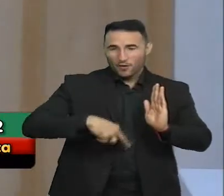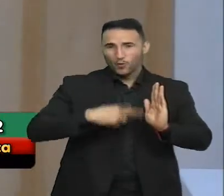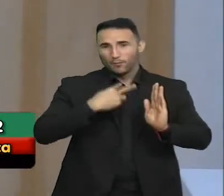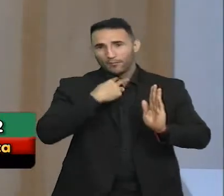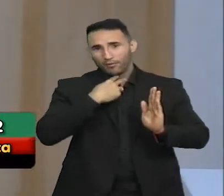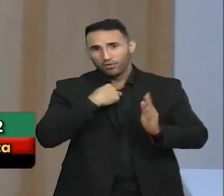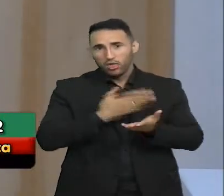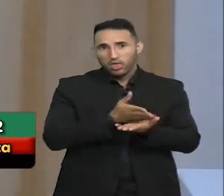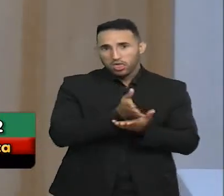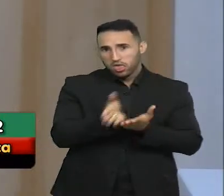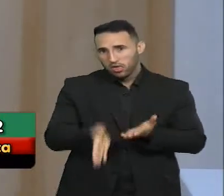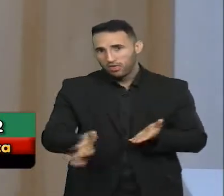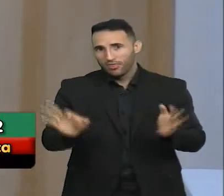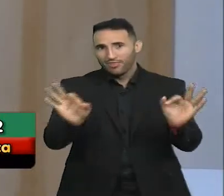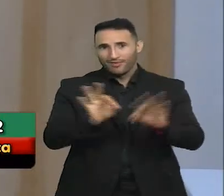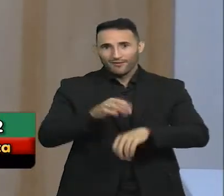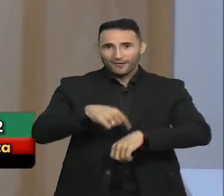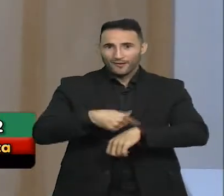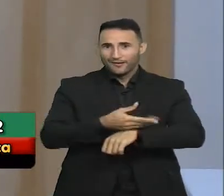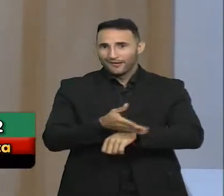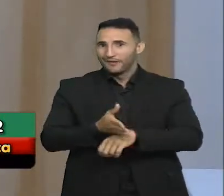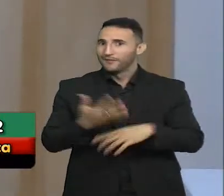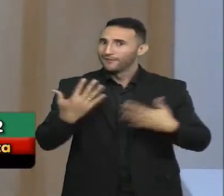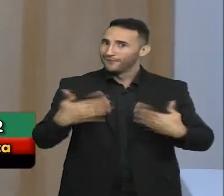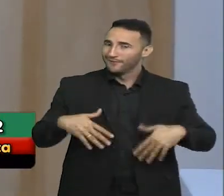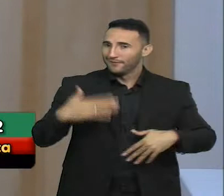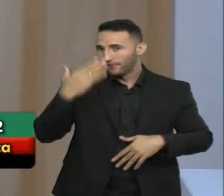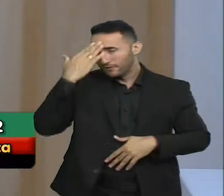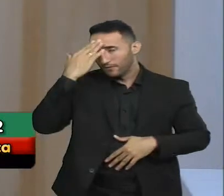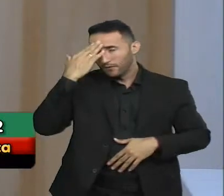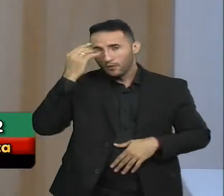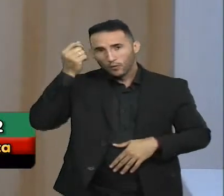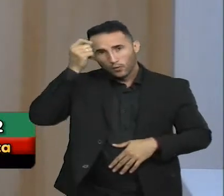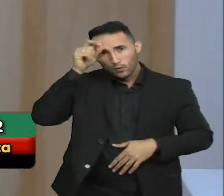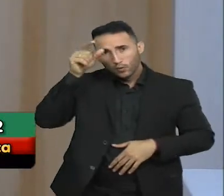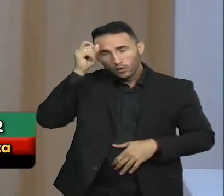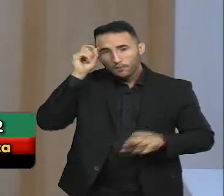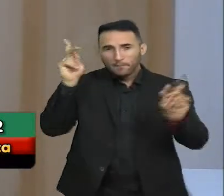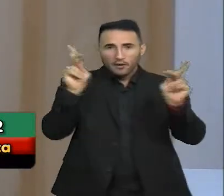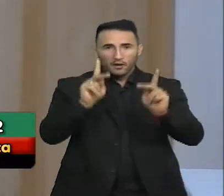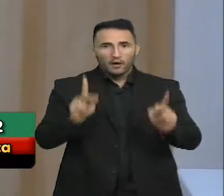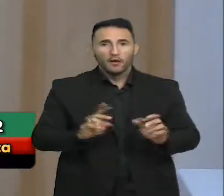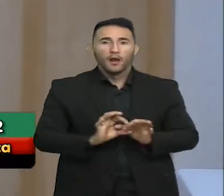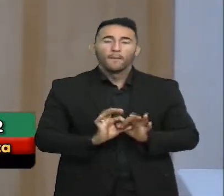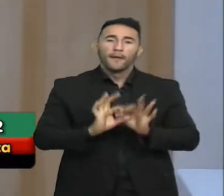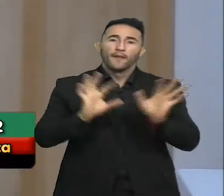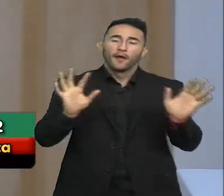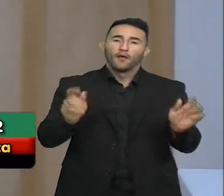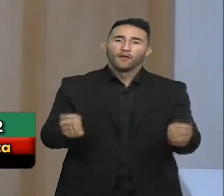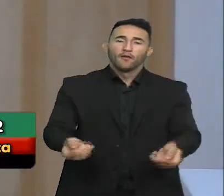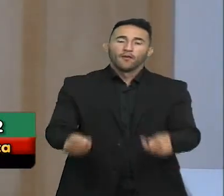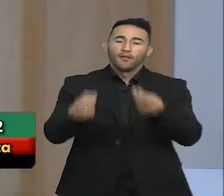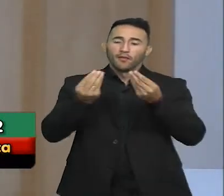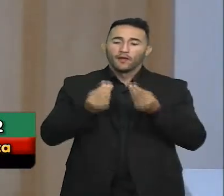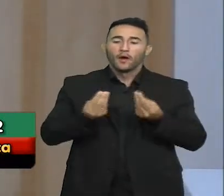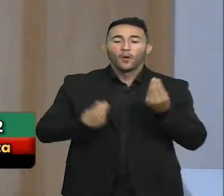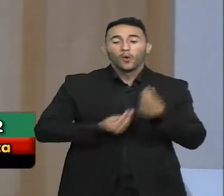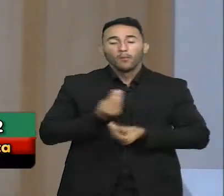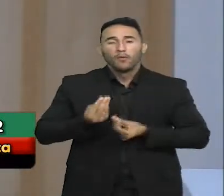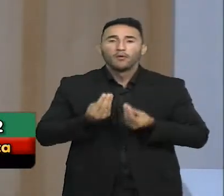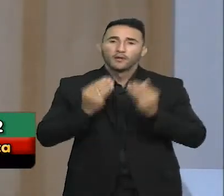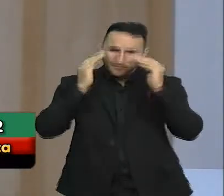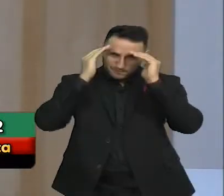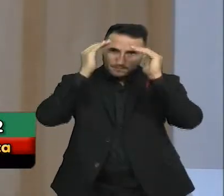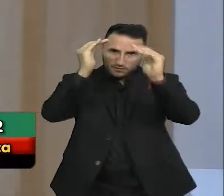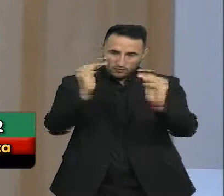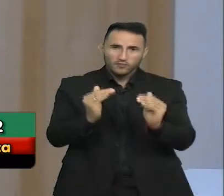perder a linha, né, gente, do horário. Bom, cultura de paz e liberdade constrói-se com respeito.